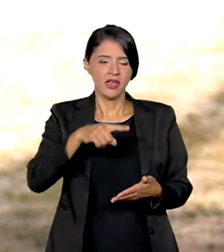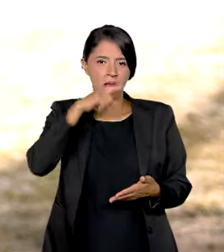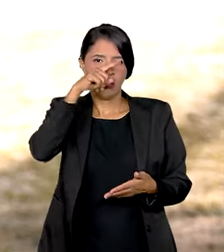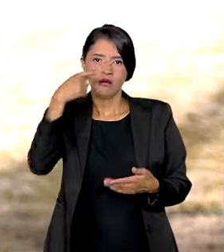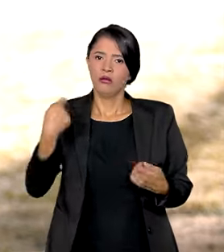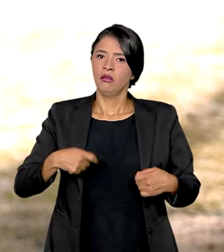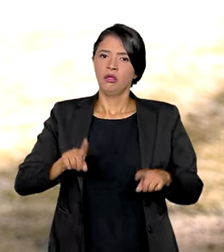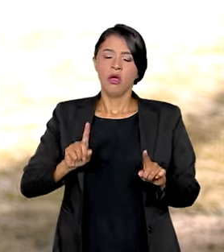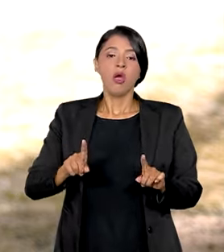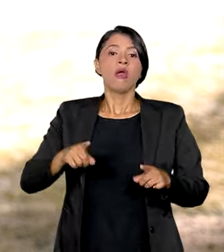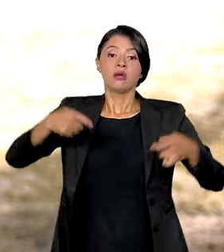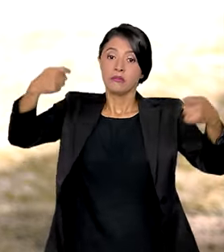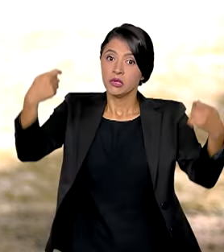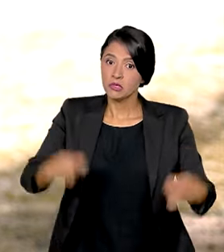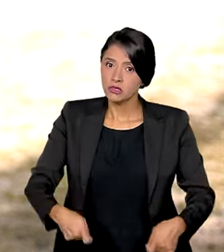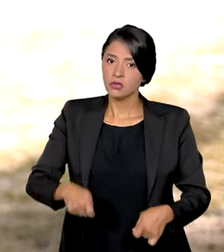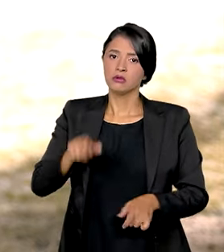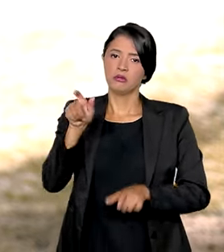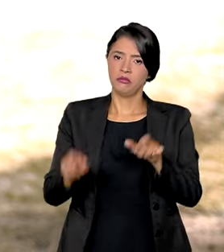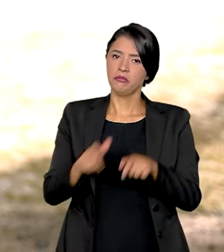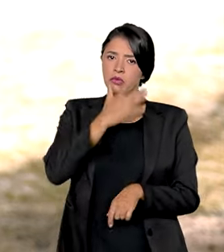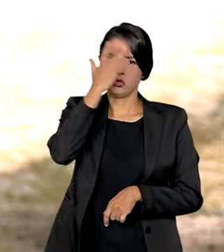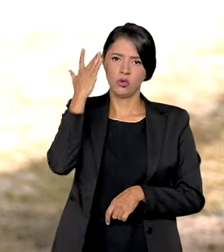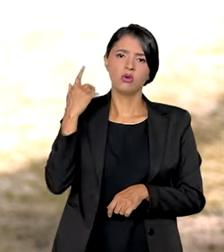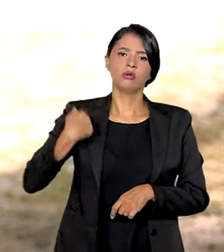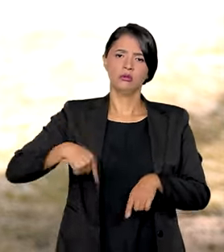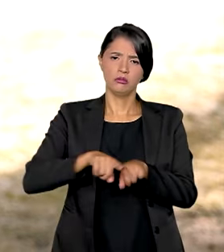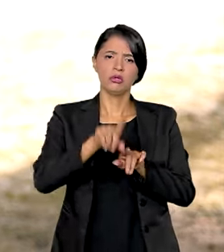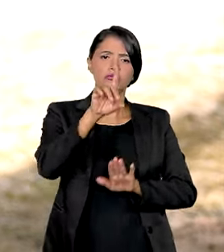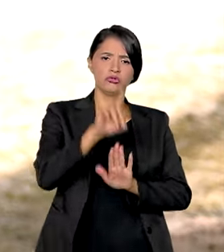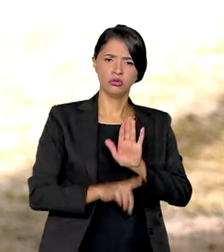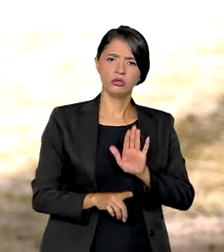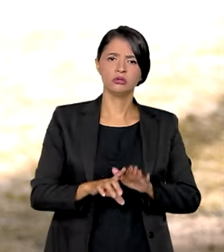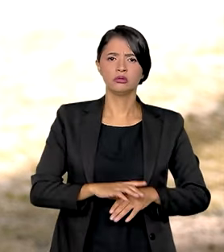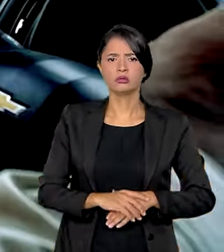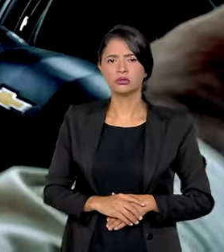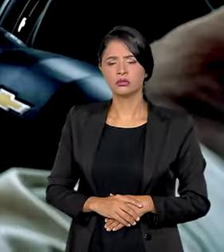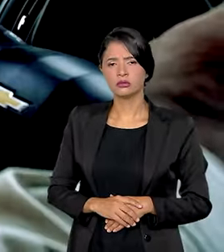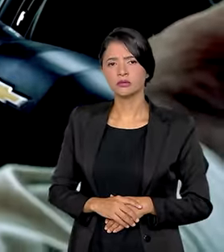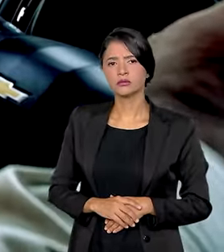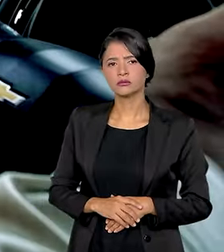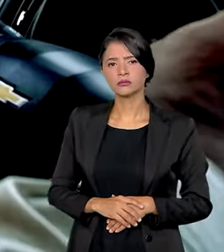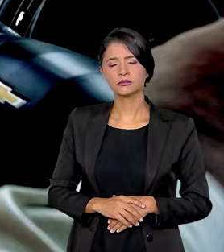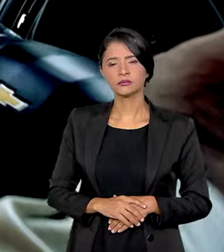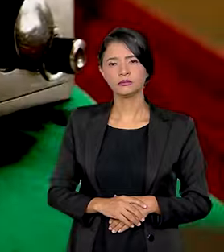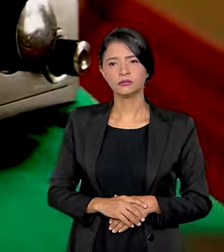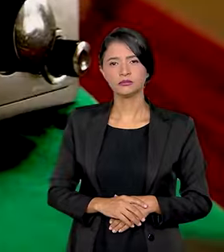não é mais luxo, né? Isso é uma necessidade de cada ser humano e um direito também do ser humano, né?